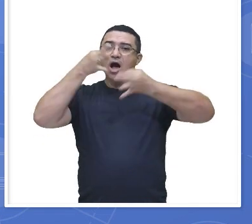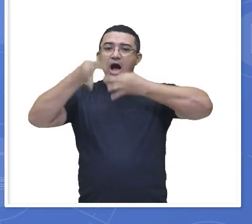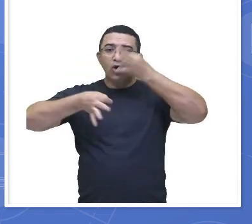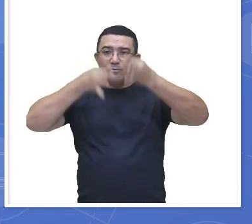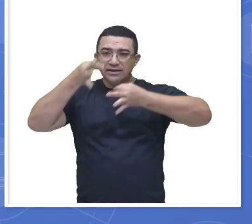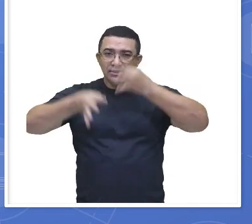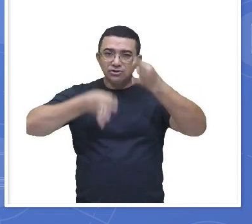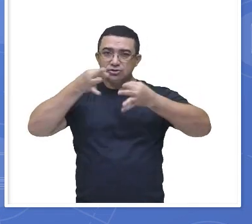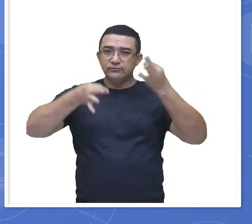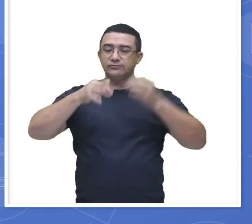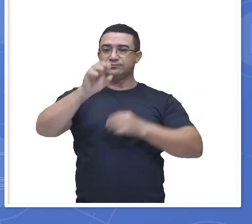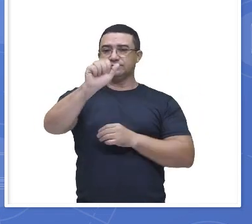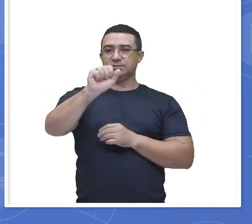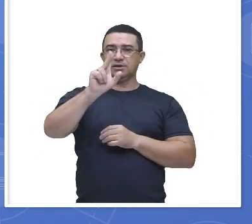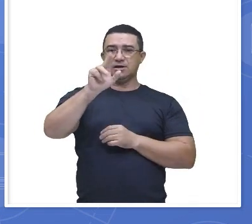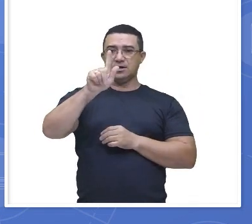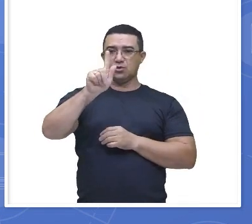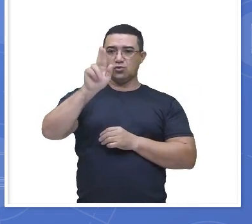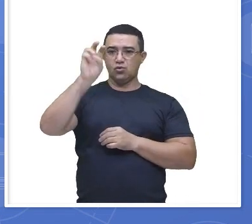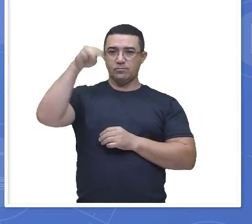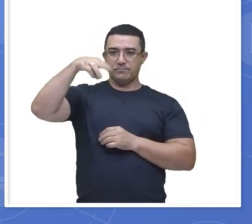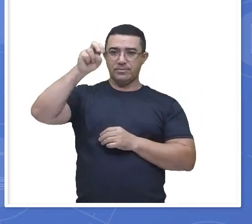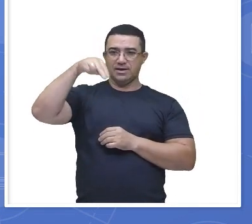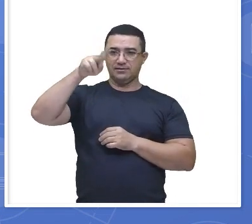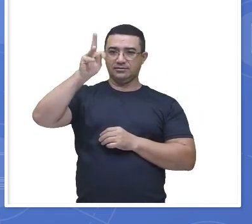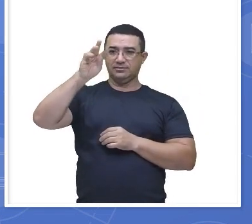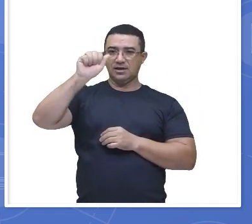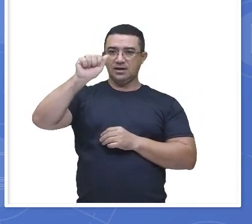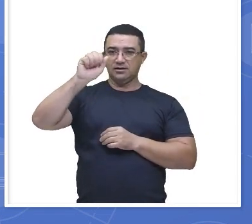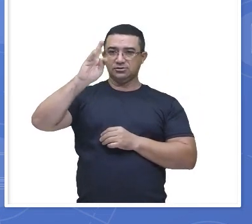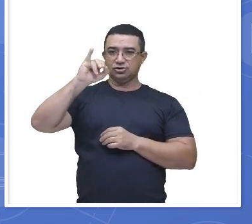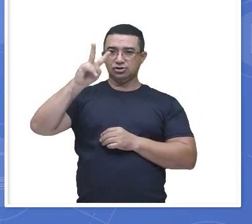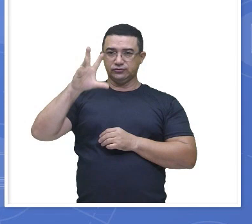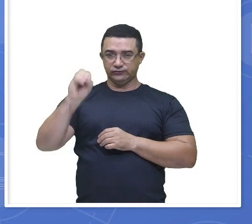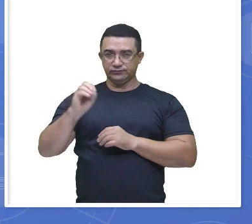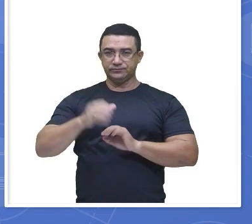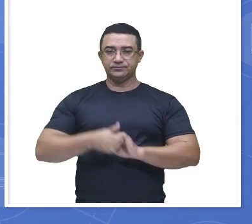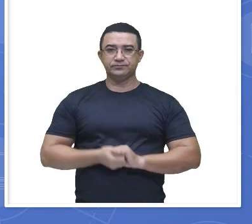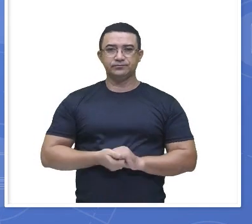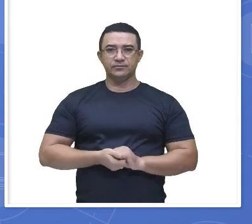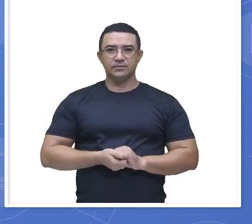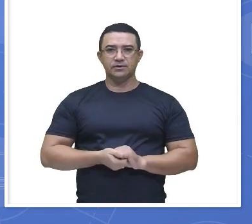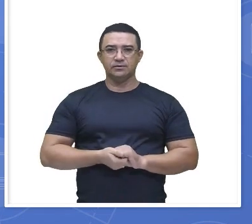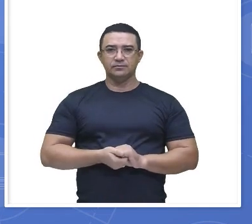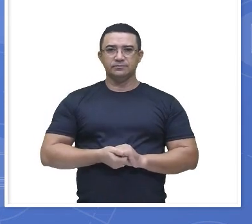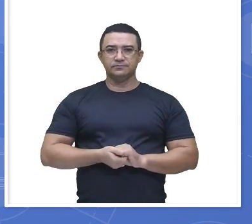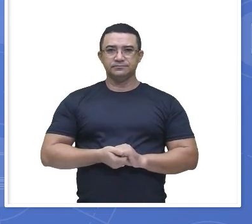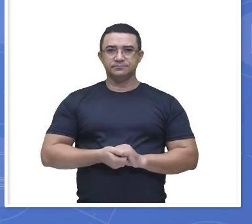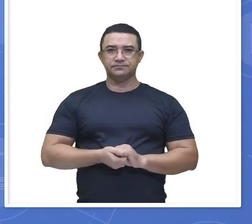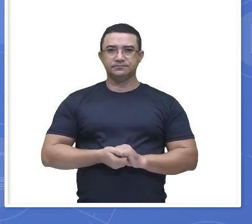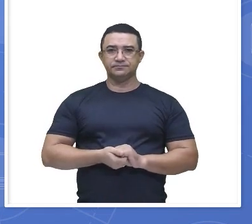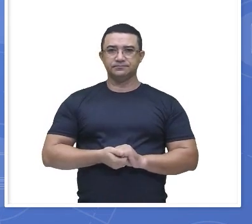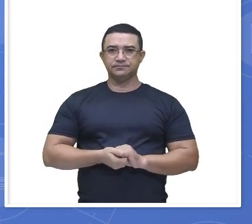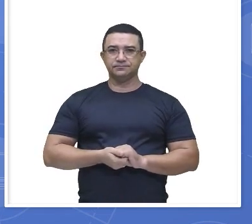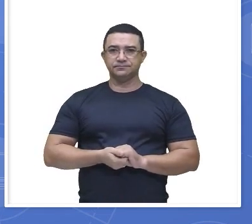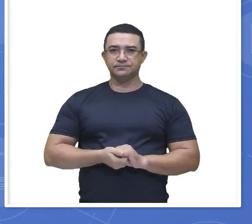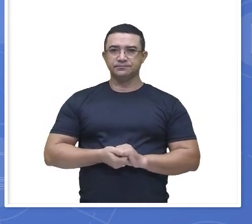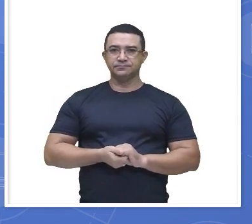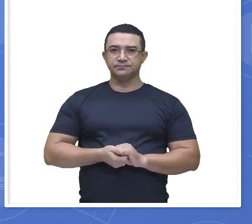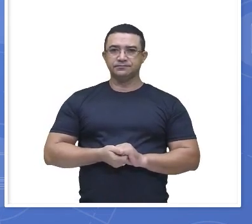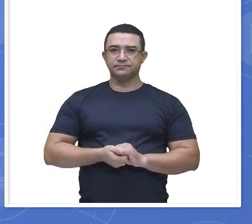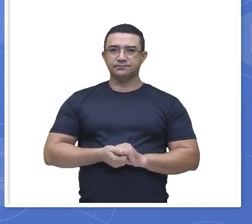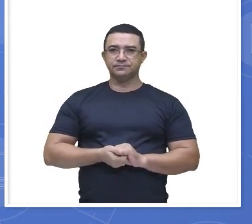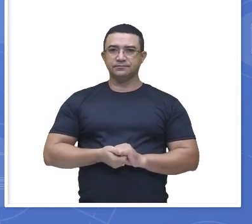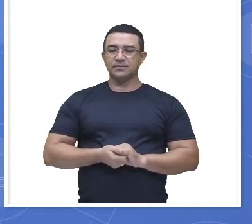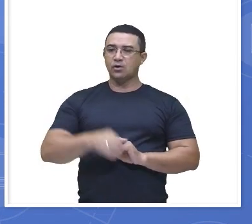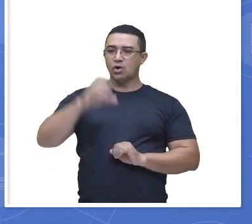é o tipo textual, tá bom? E quando eu falo aqui em texto de opinião ou artigo de opinião, eu estou me referindo